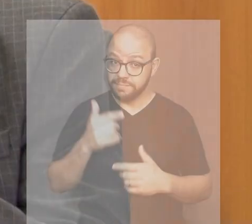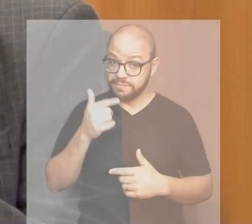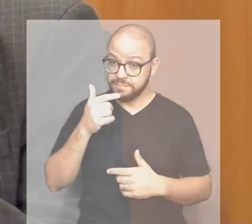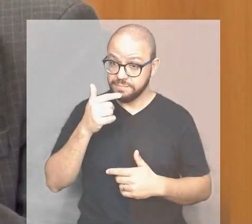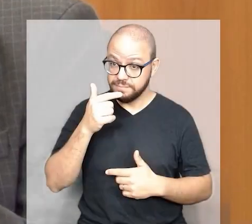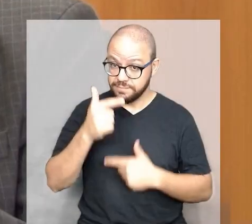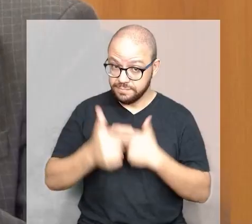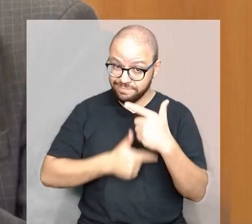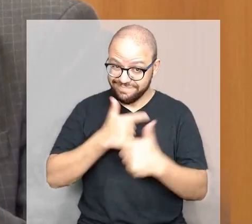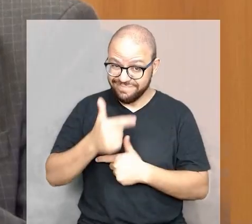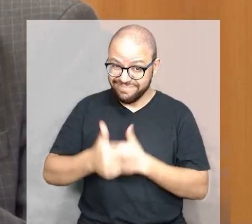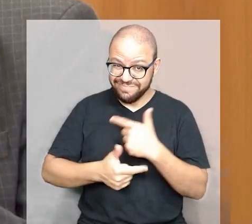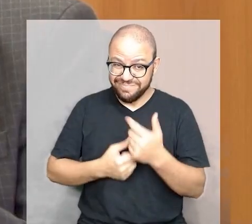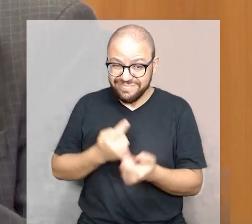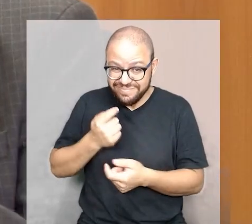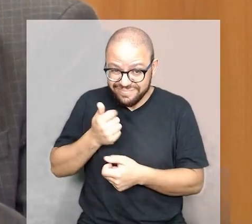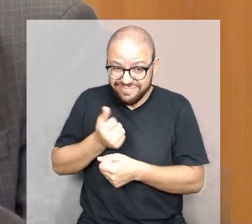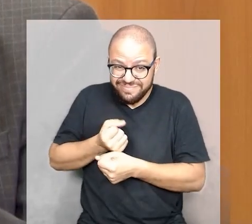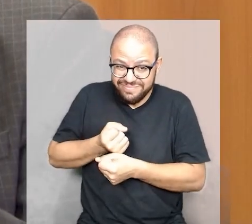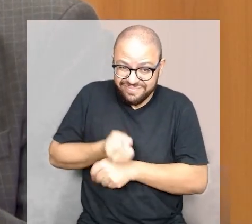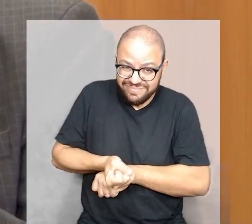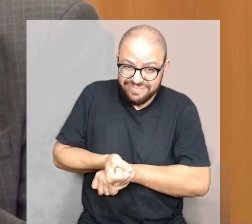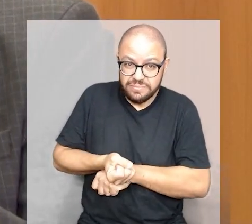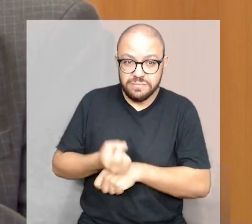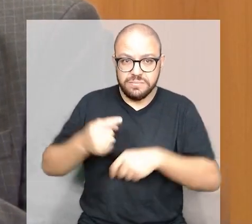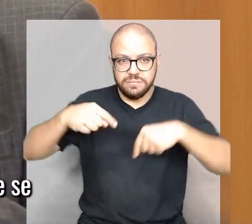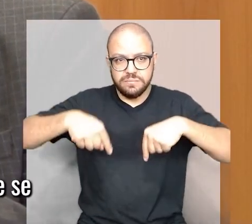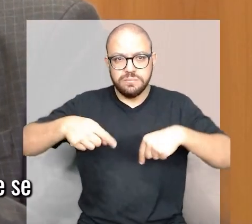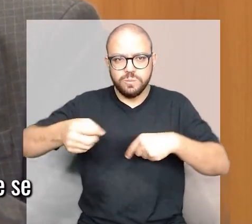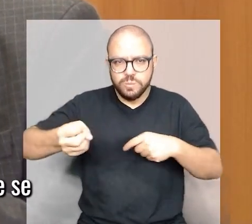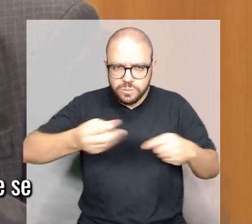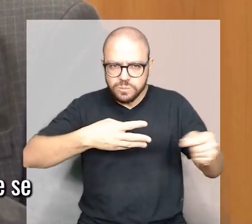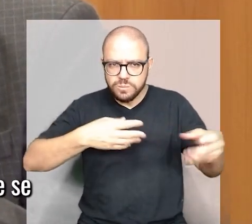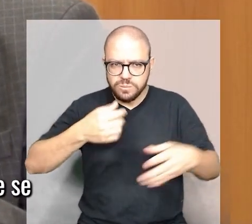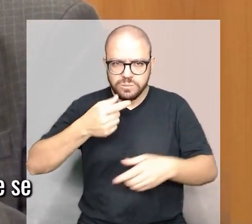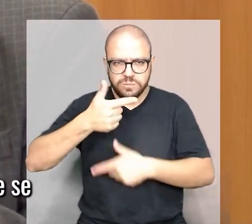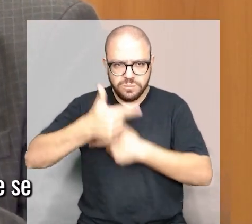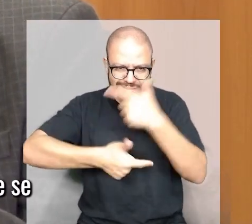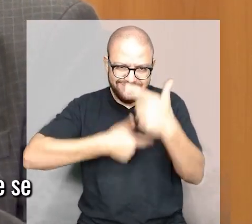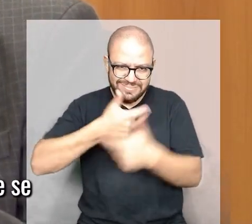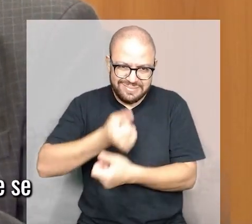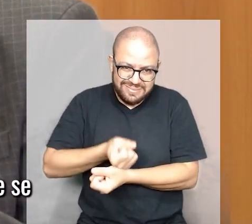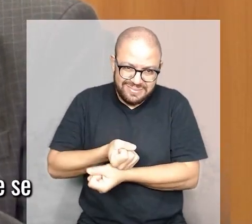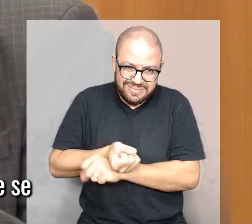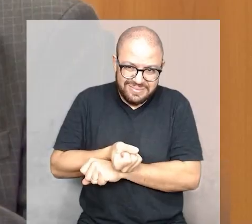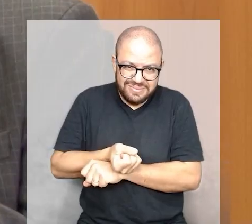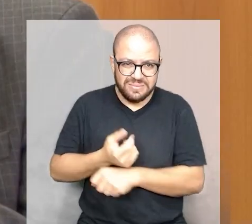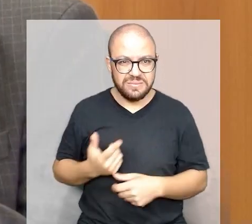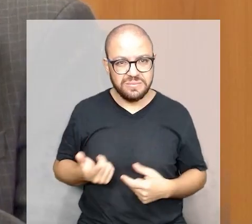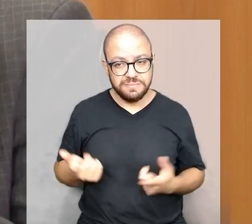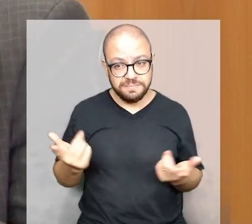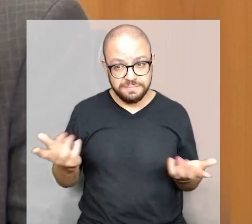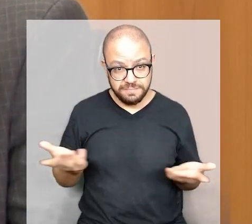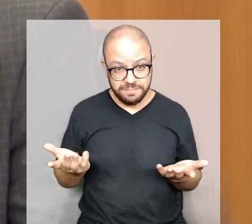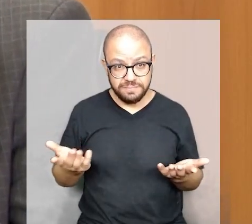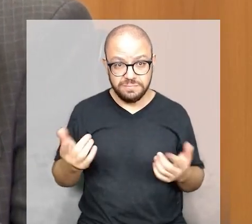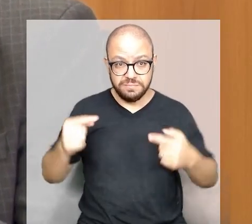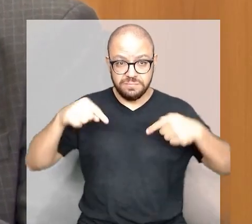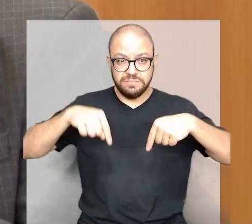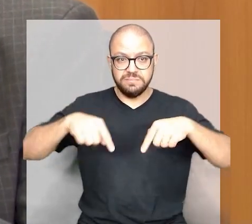O Ministério do Trabalho combate o trabalho escravo há muito tempo. Então, hoje as novas formas de trabalho escravo, essas se chamam de trabalho